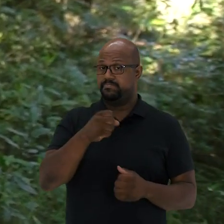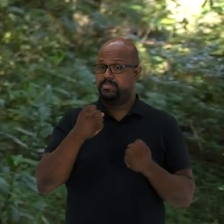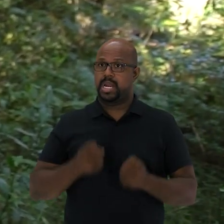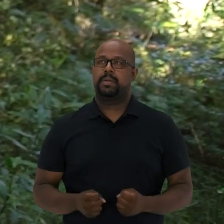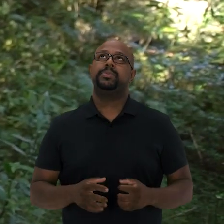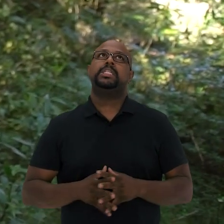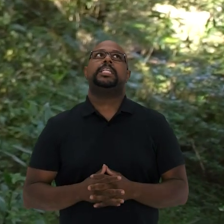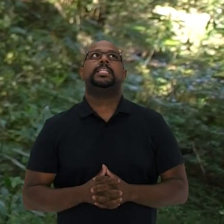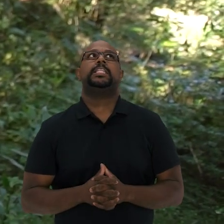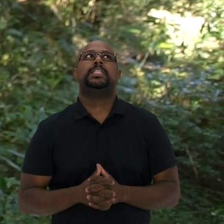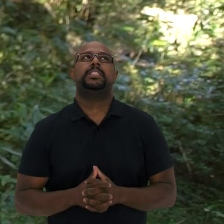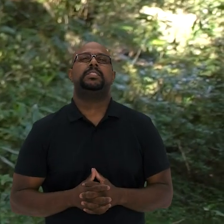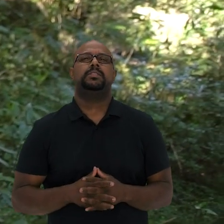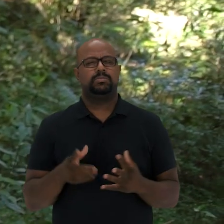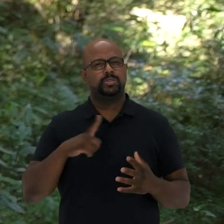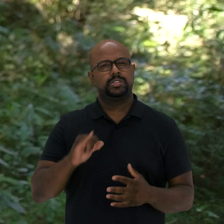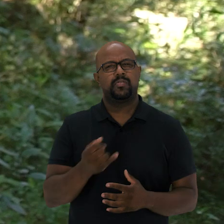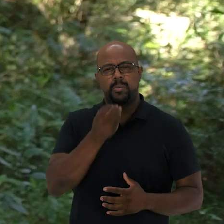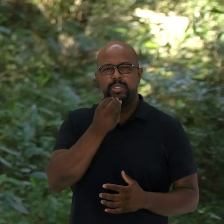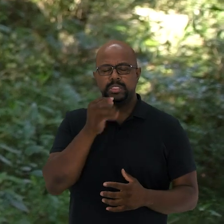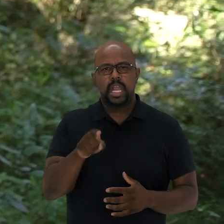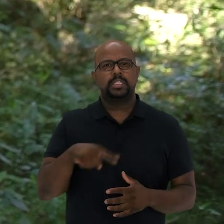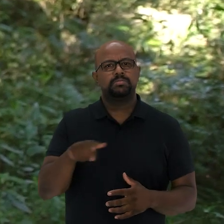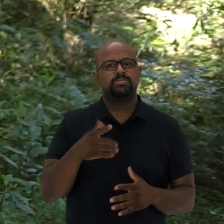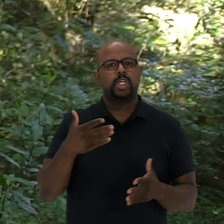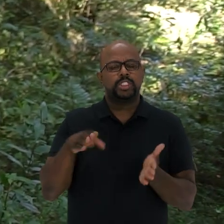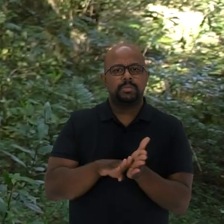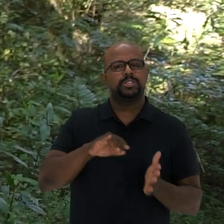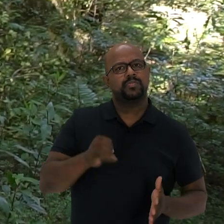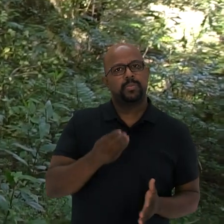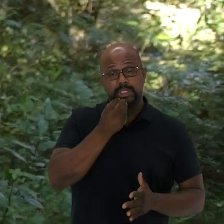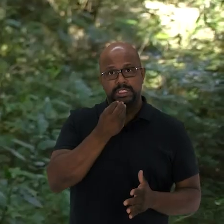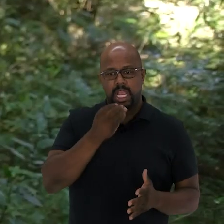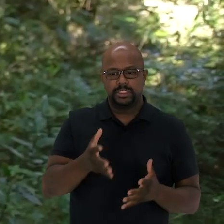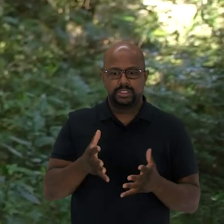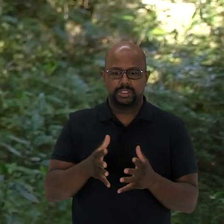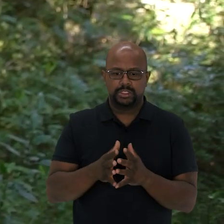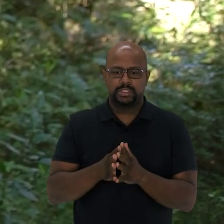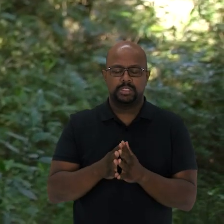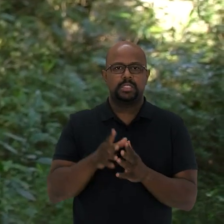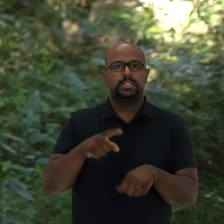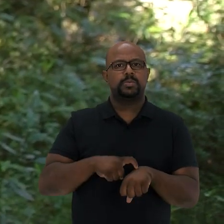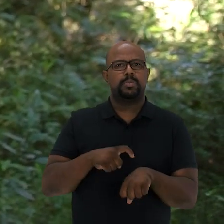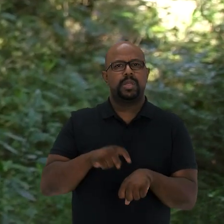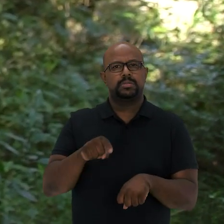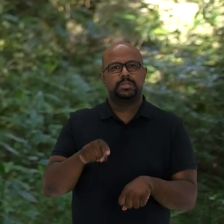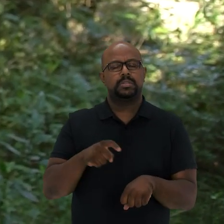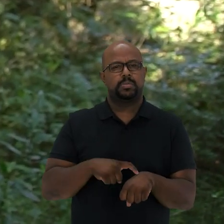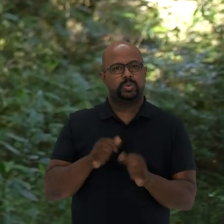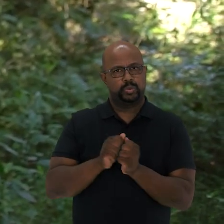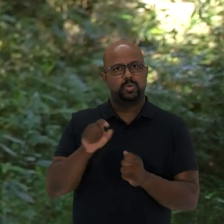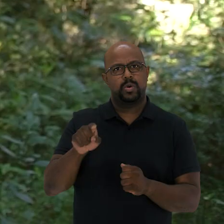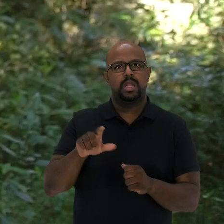vendo? E que eu tive a oportunidade, né? Não chegamos ao fim, mas tivemos a oportunidade de esses momentos tudo aqui